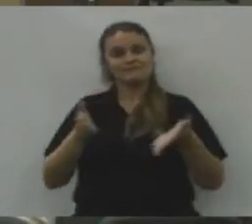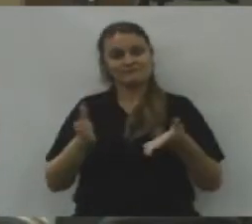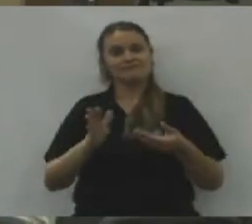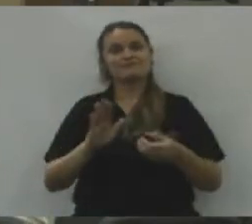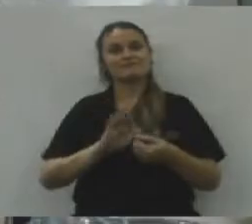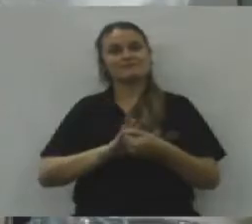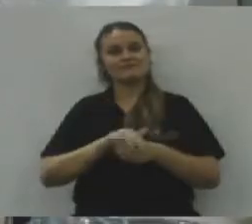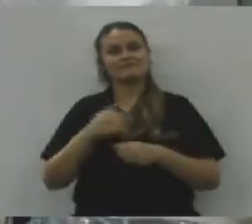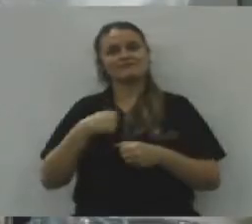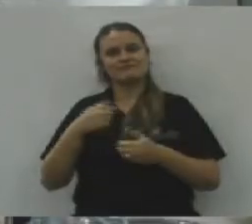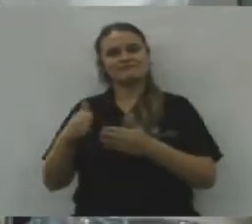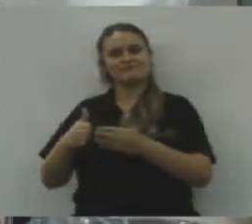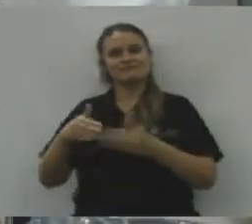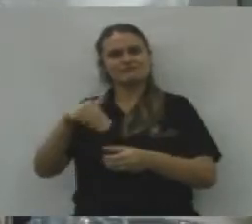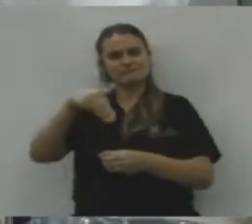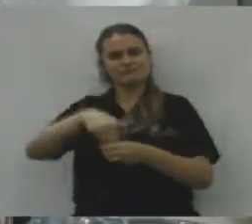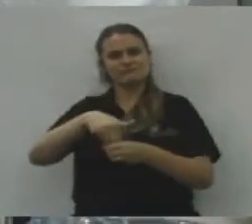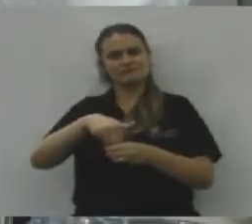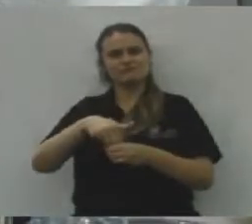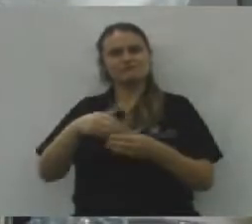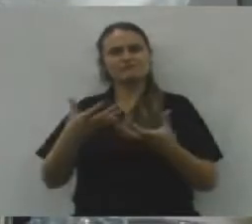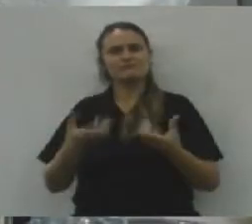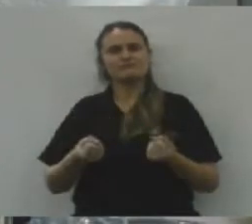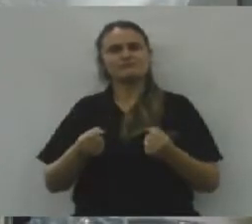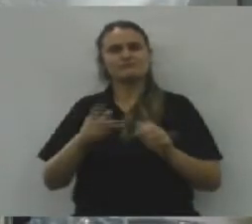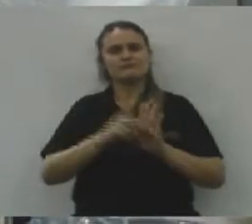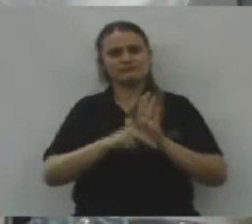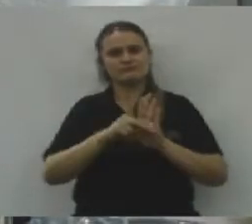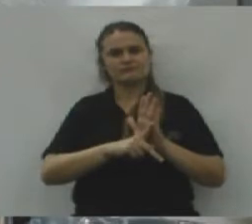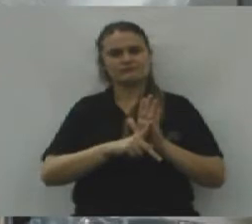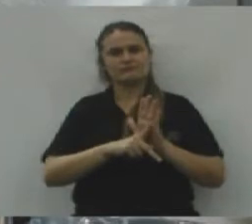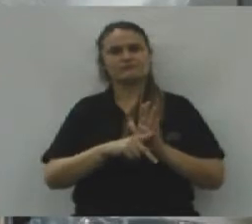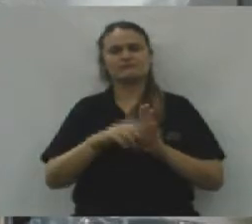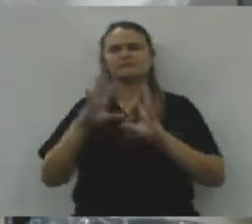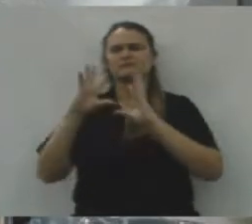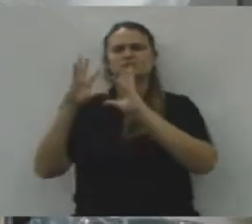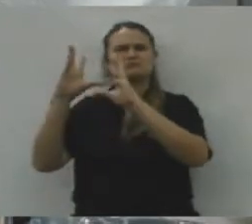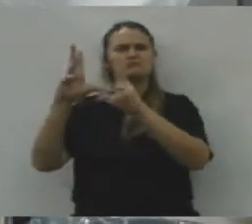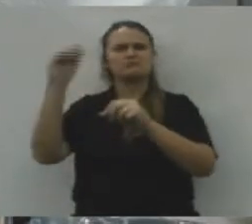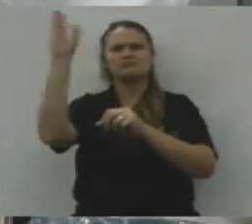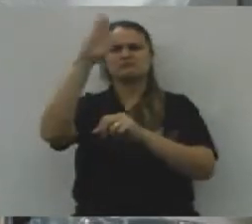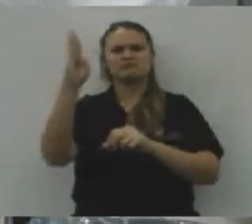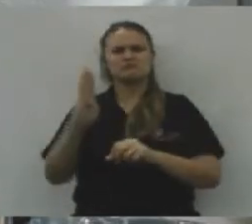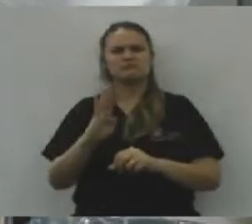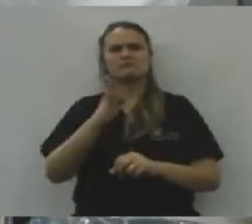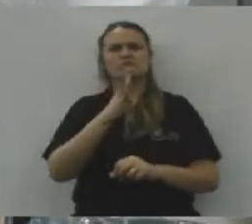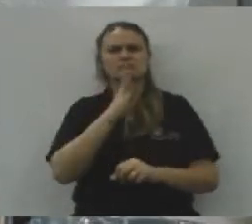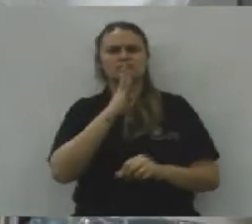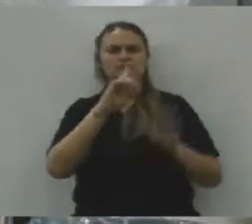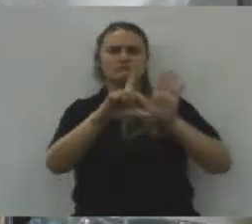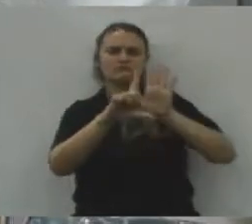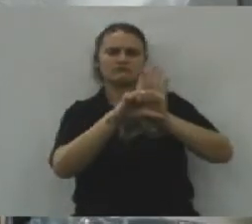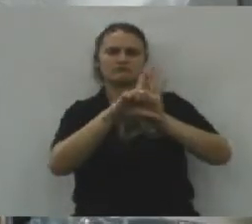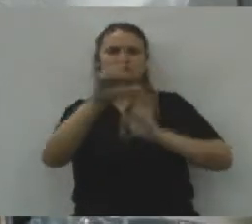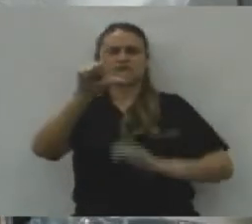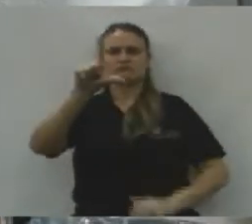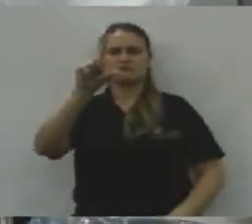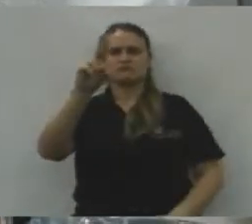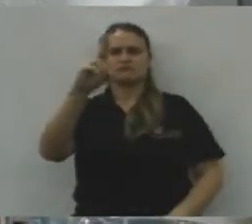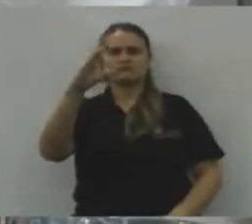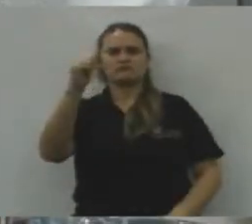voto favorável dos demais vereadores nesse projeto, projeto que está ficando conhecido no Brasil como Lei Lucas. O